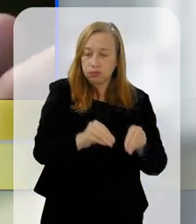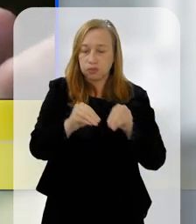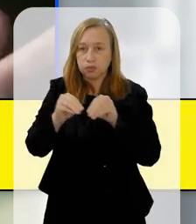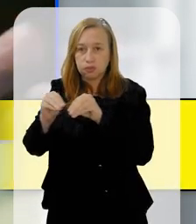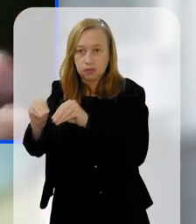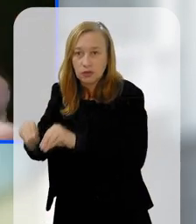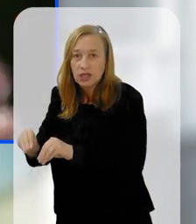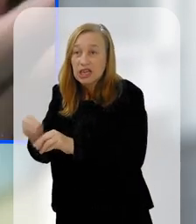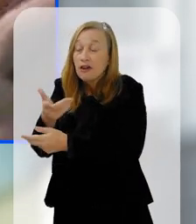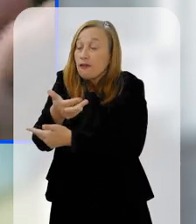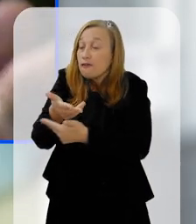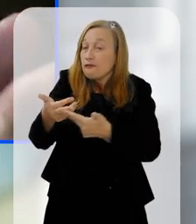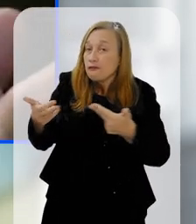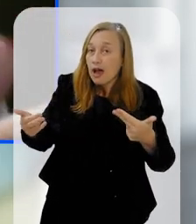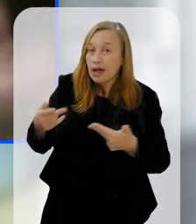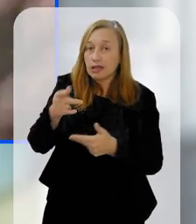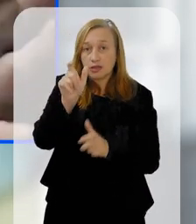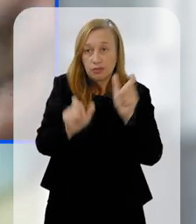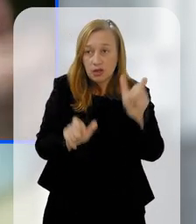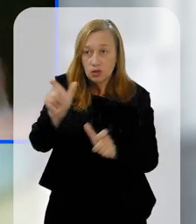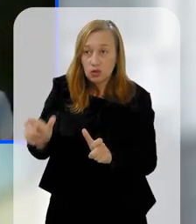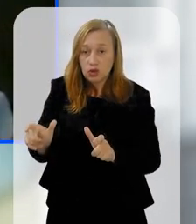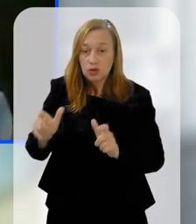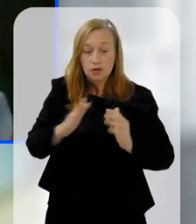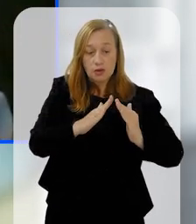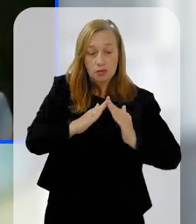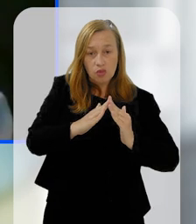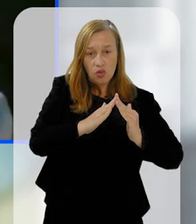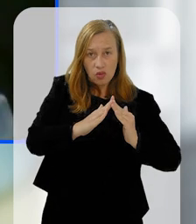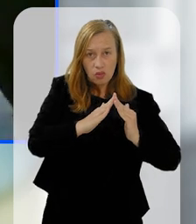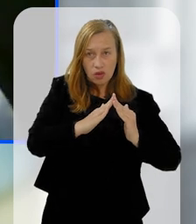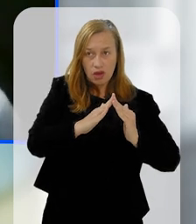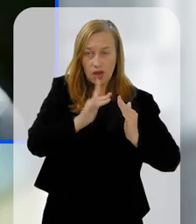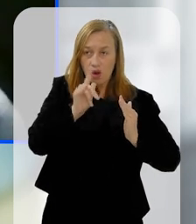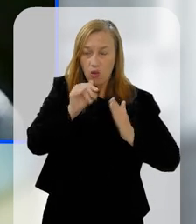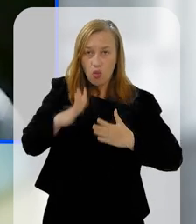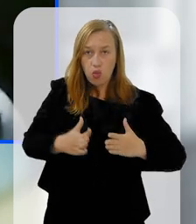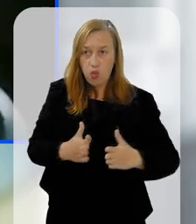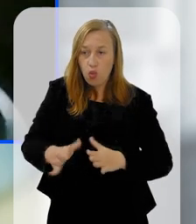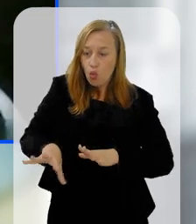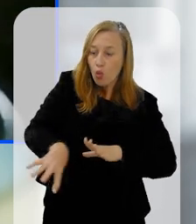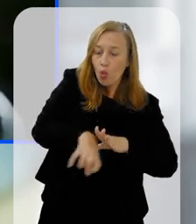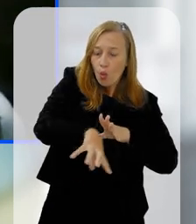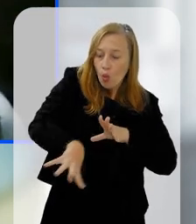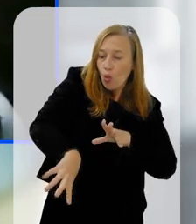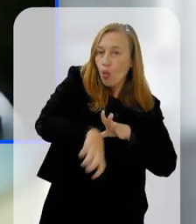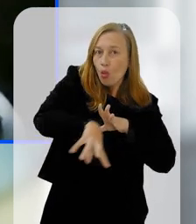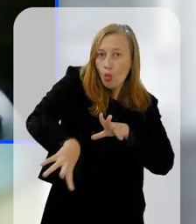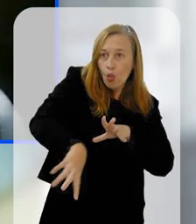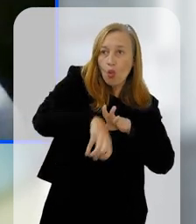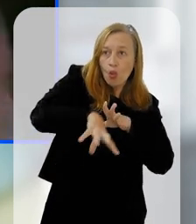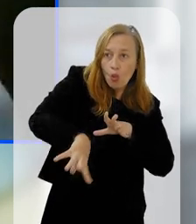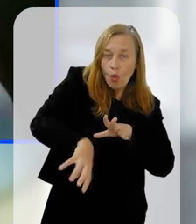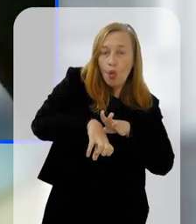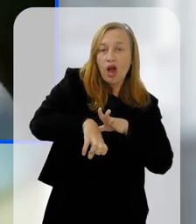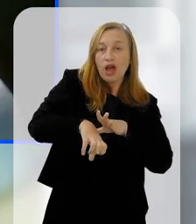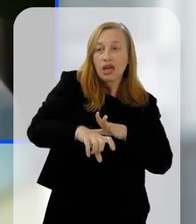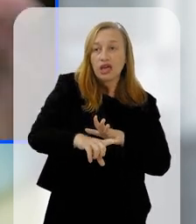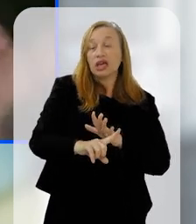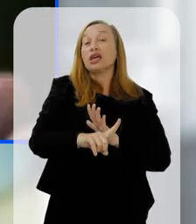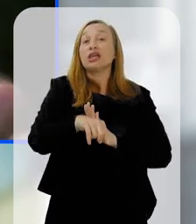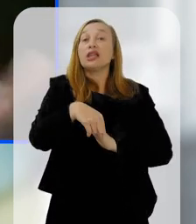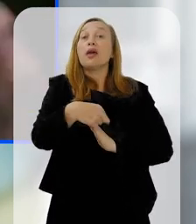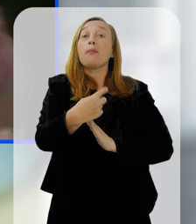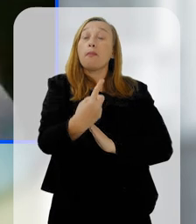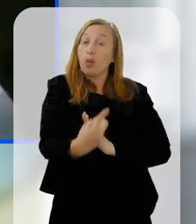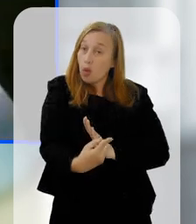relocar milhares de pessoas que moravam em cima dos rios, dragar esses rios e